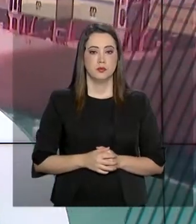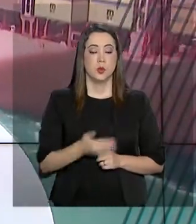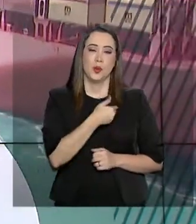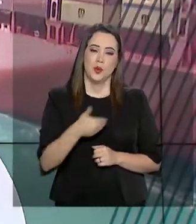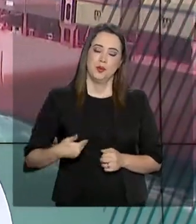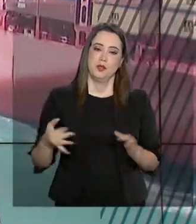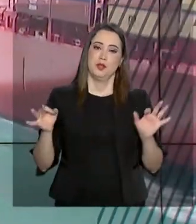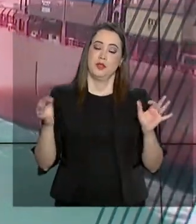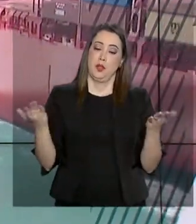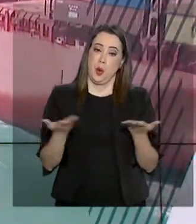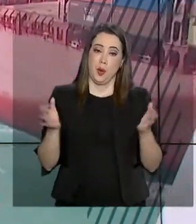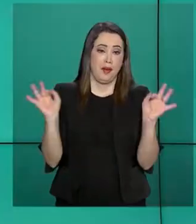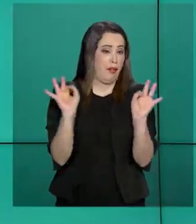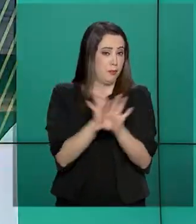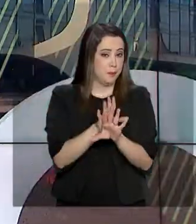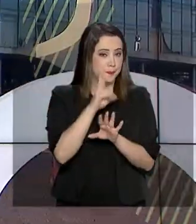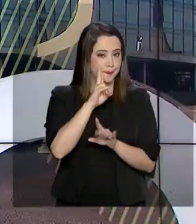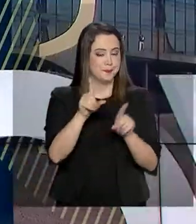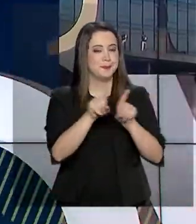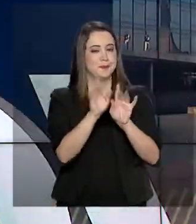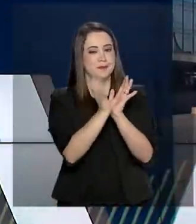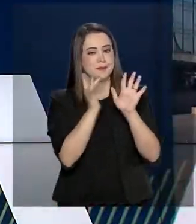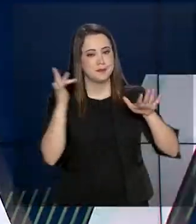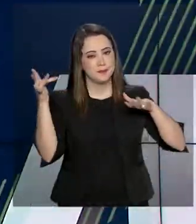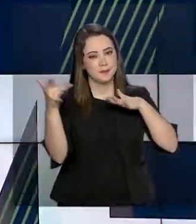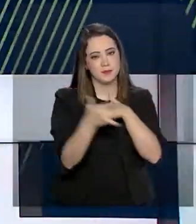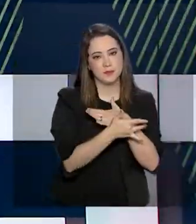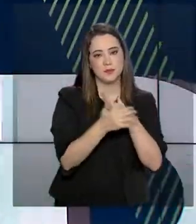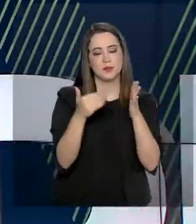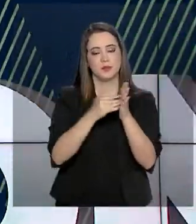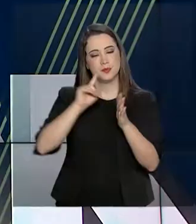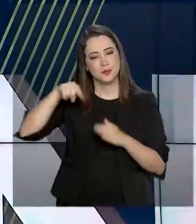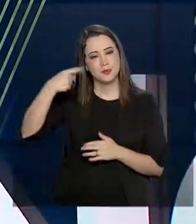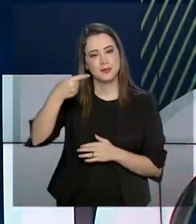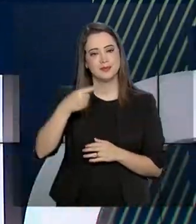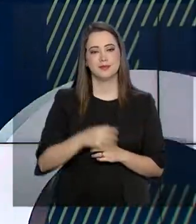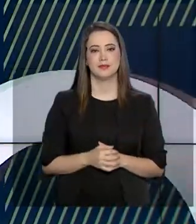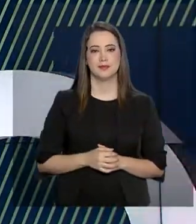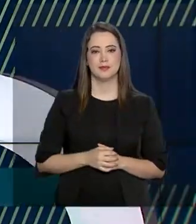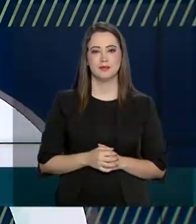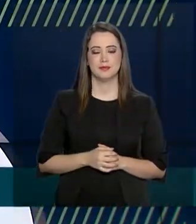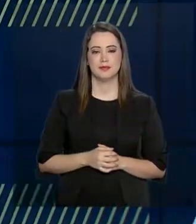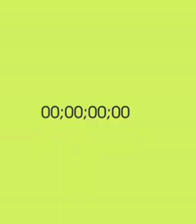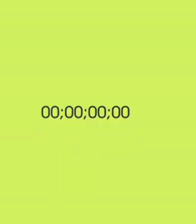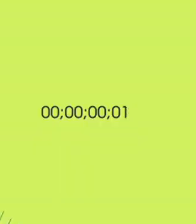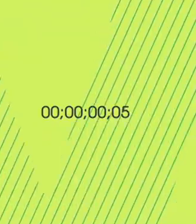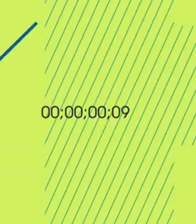Governo Agora fica por aqui. Acompanhe a gente também pelas nossas redes sociais. Até a próxima!